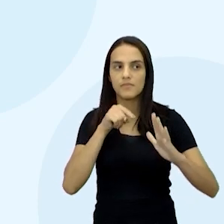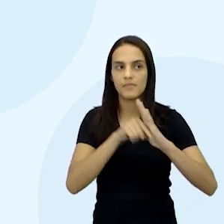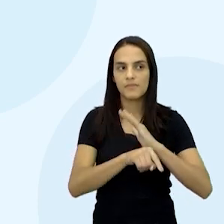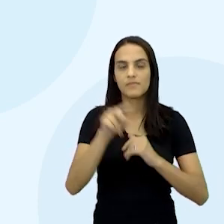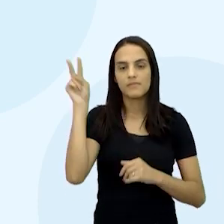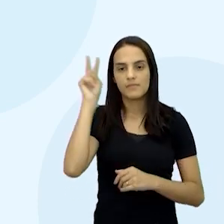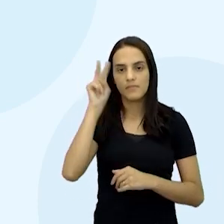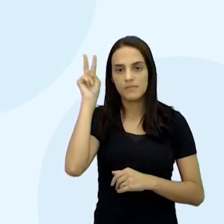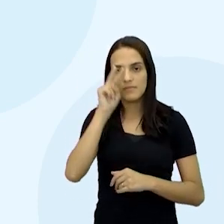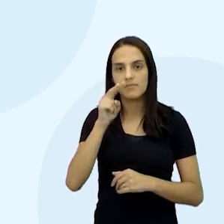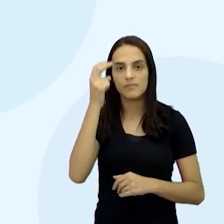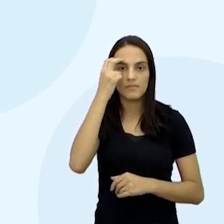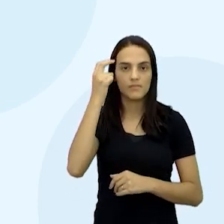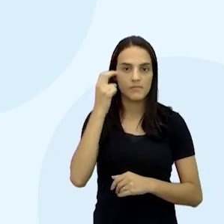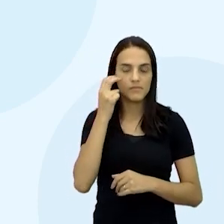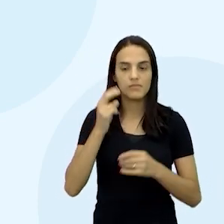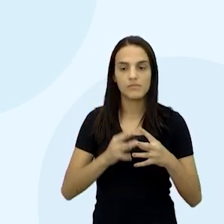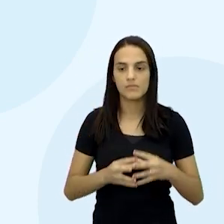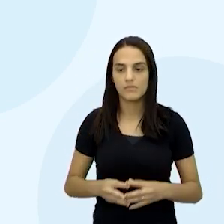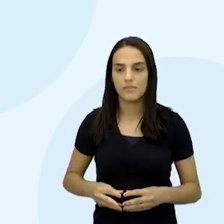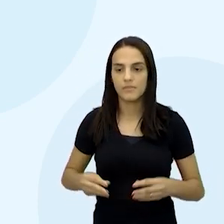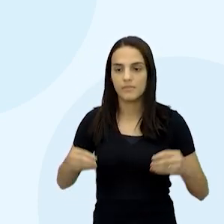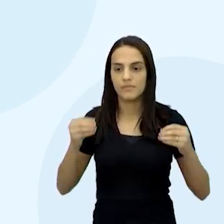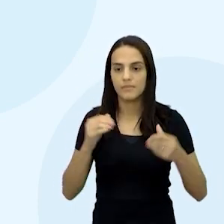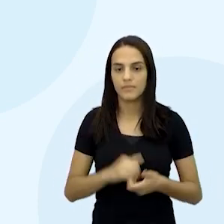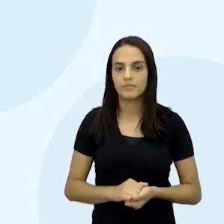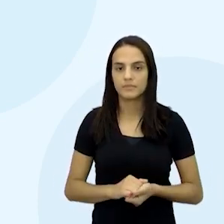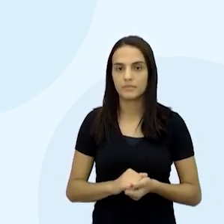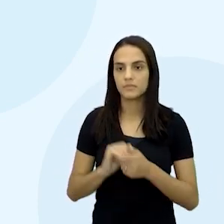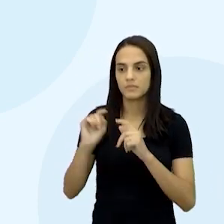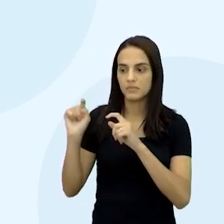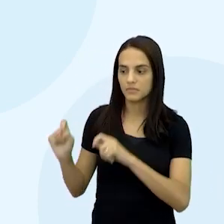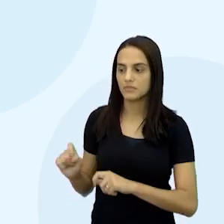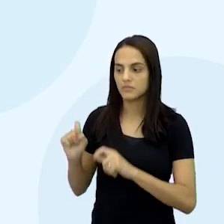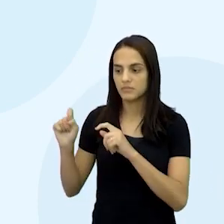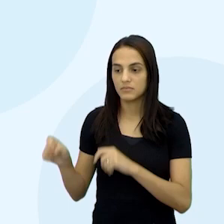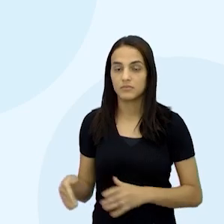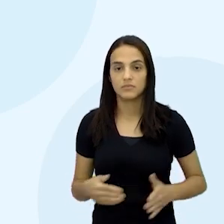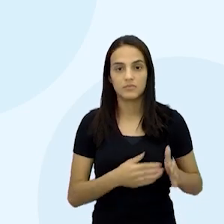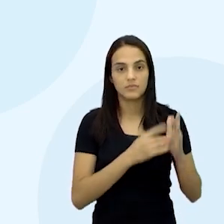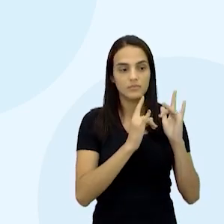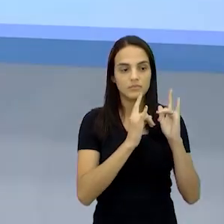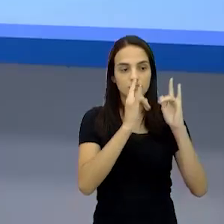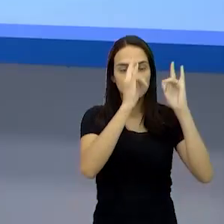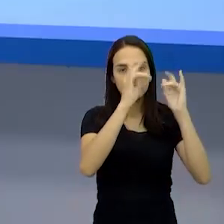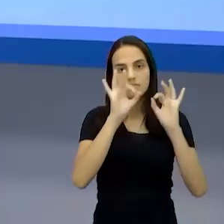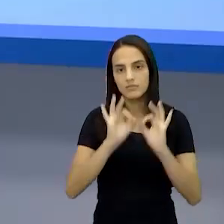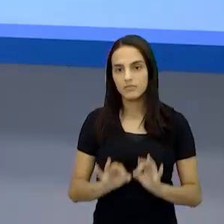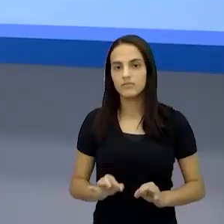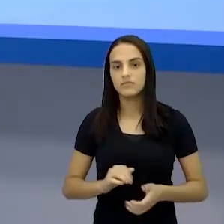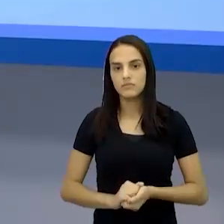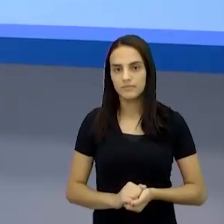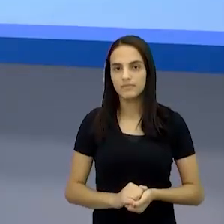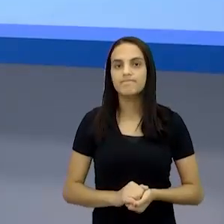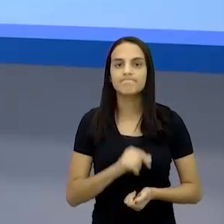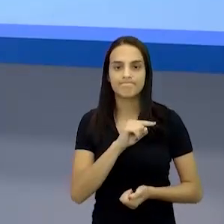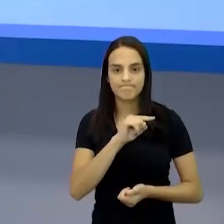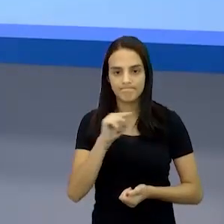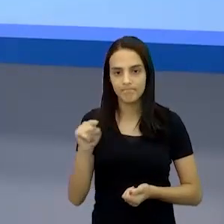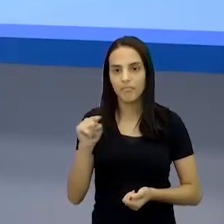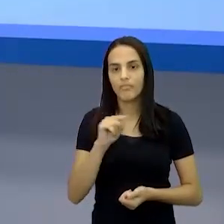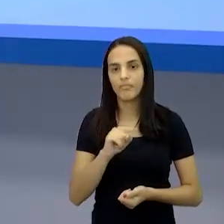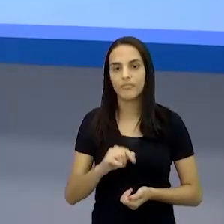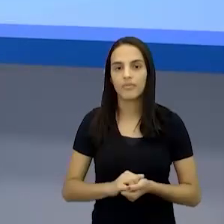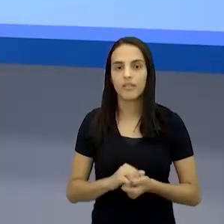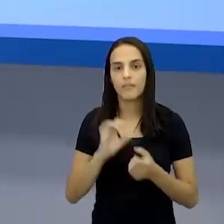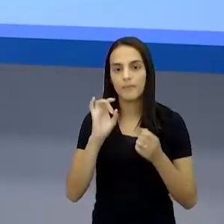lembrando a cultura do solo, do campo à cidade, tá certo? Então são nomes aí que vocês vão,